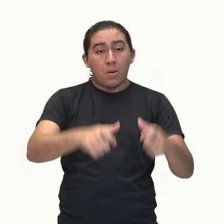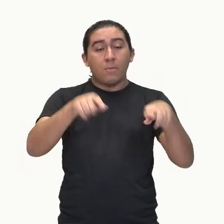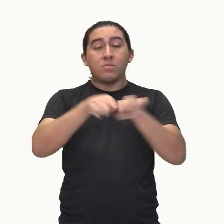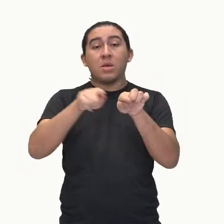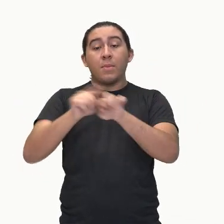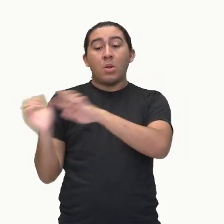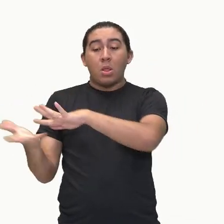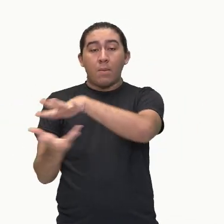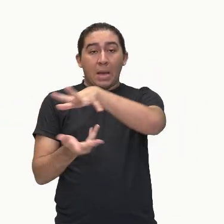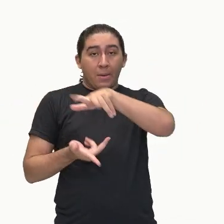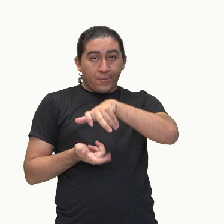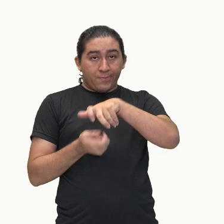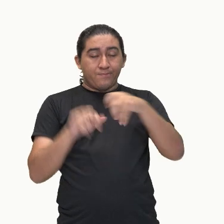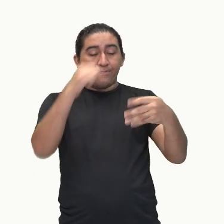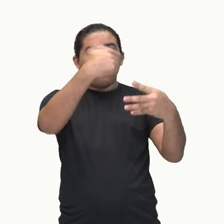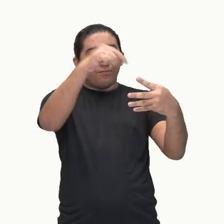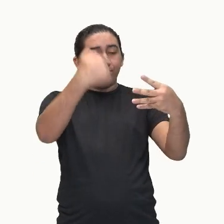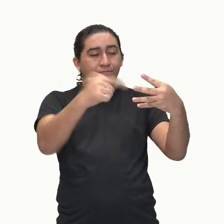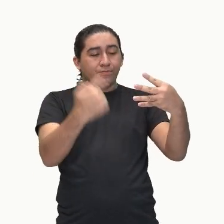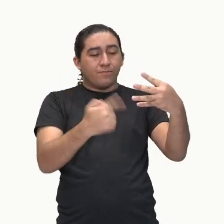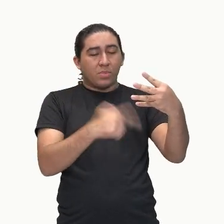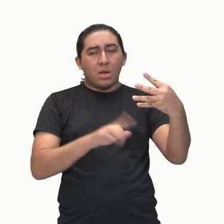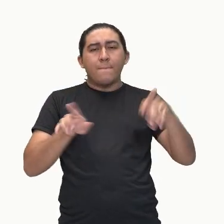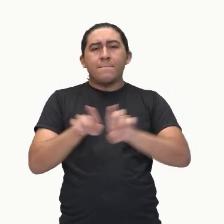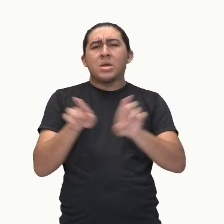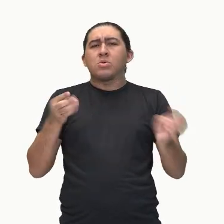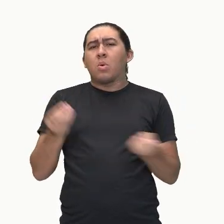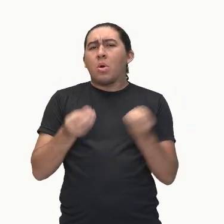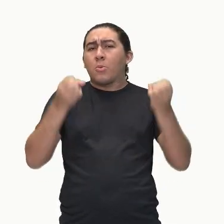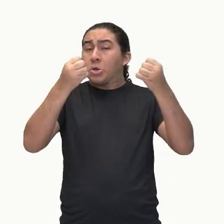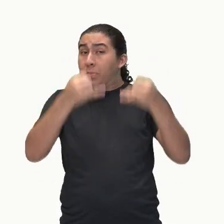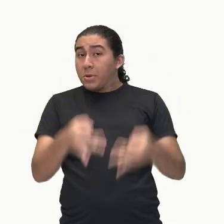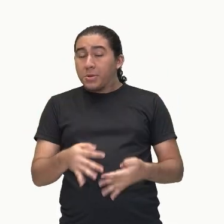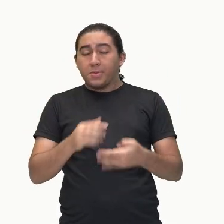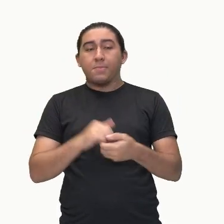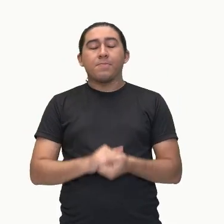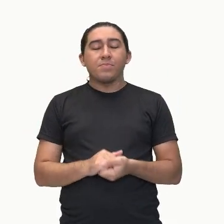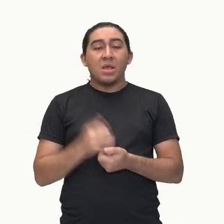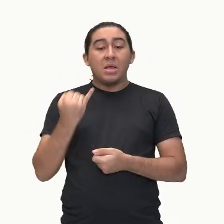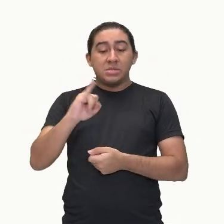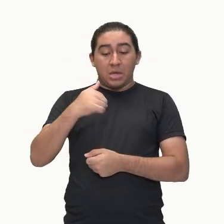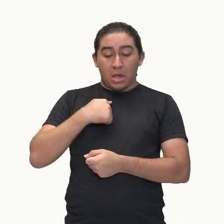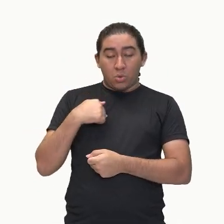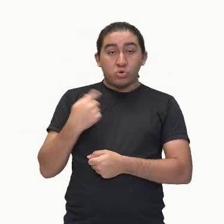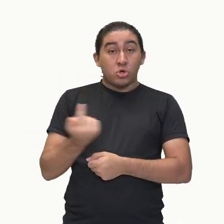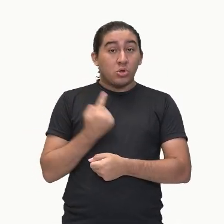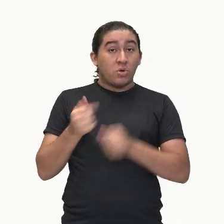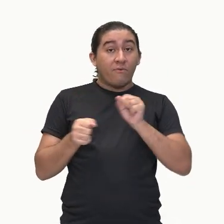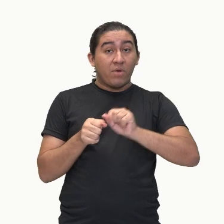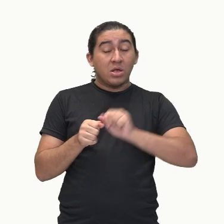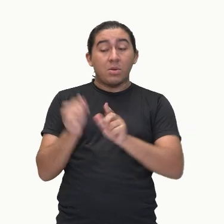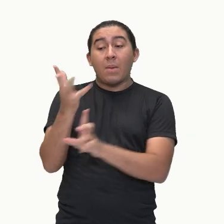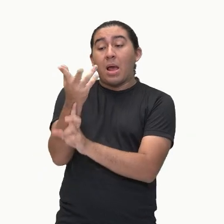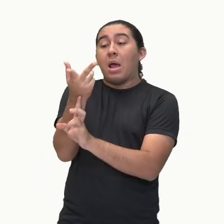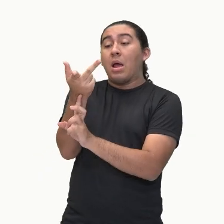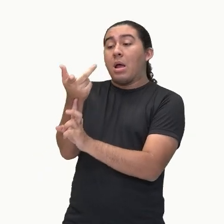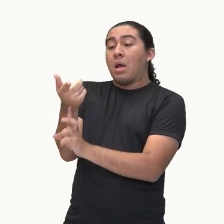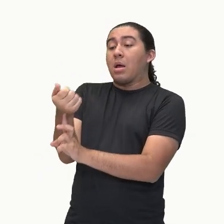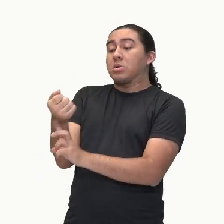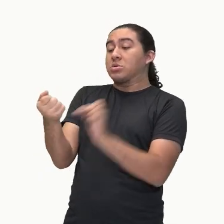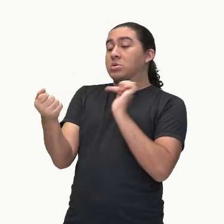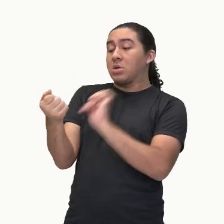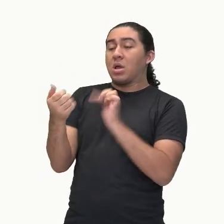e global. Como assim? Quando eu produzo uma arte, eu posso produzir uma arte em que eu